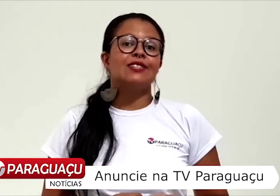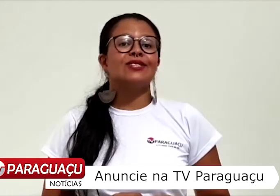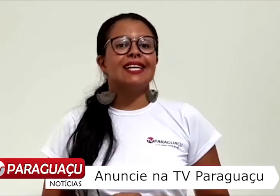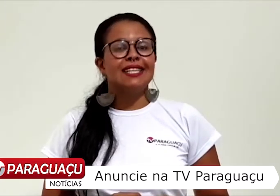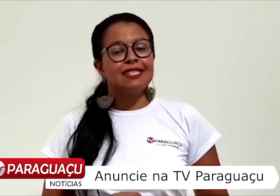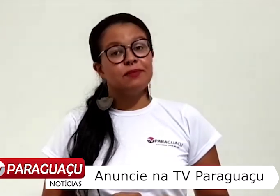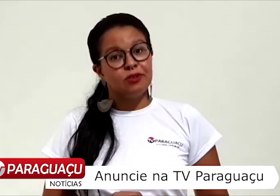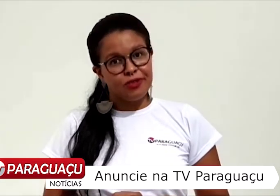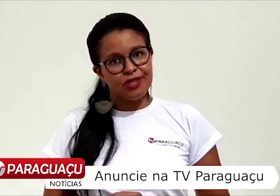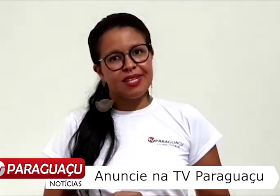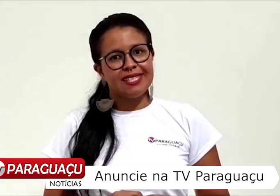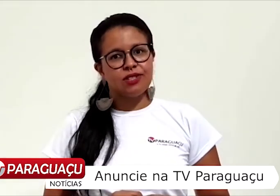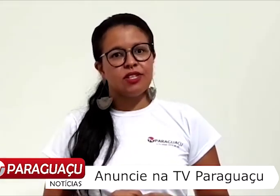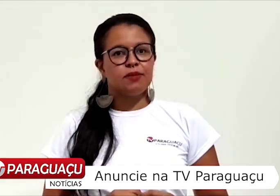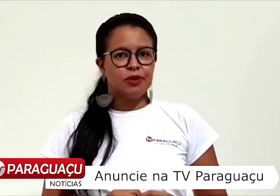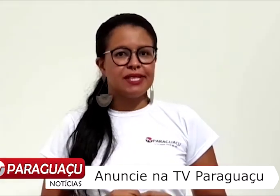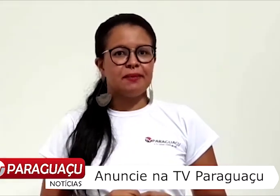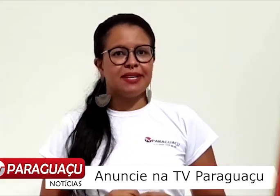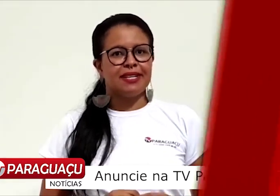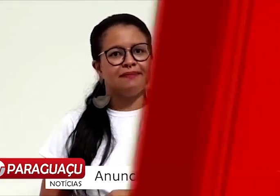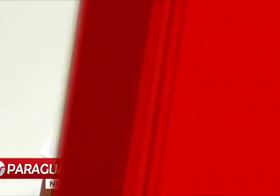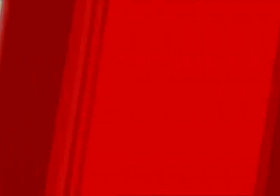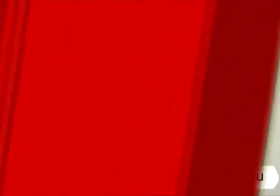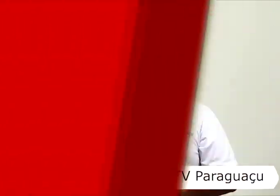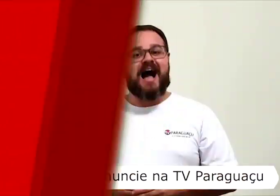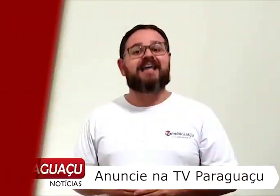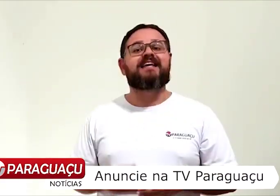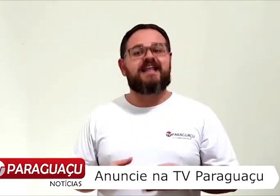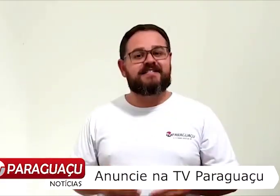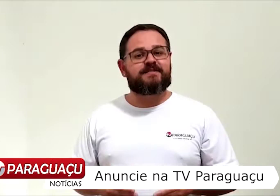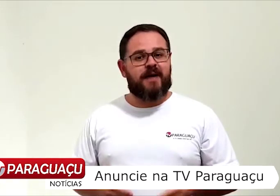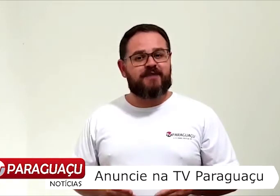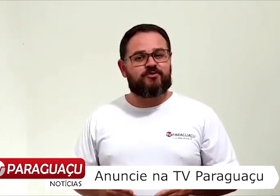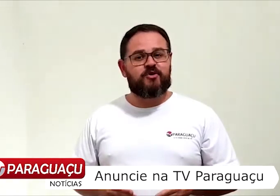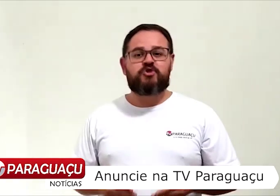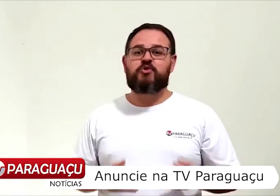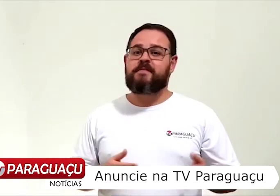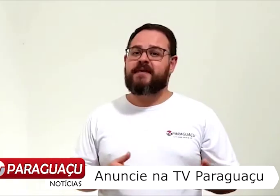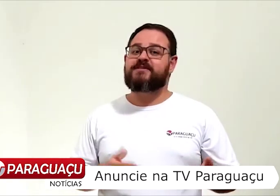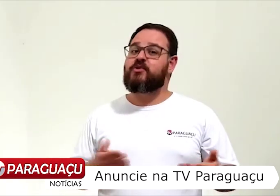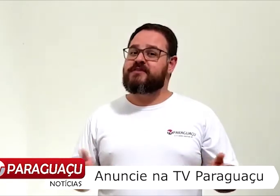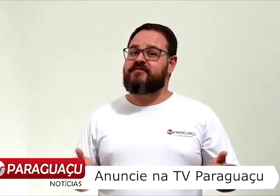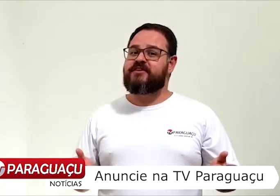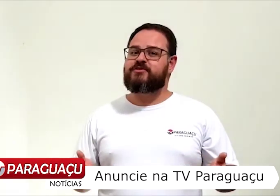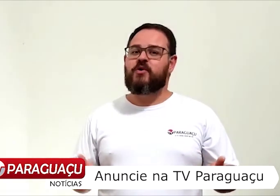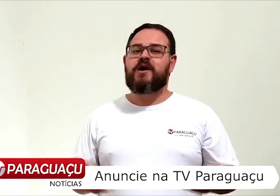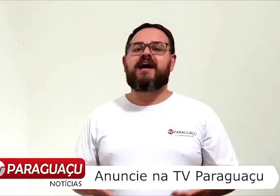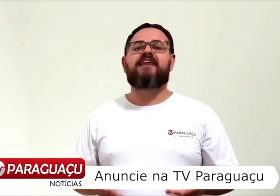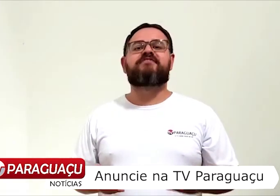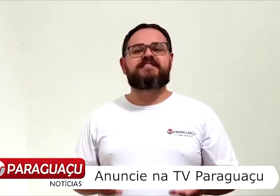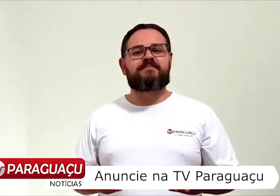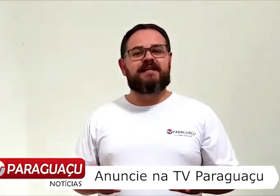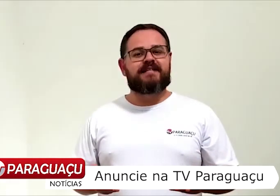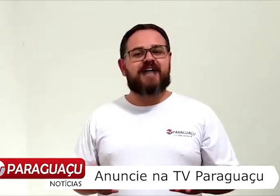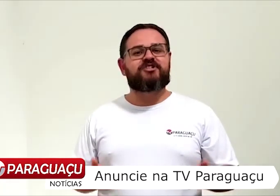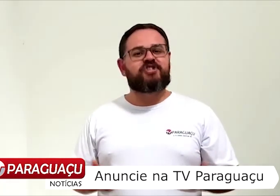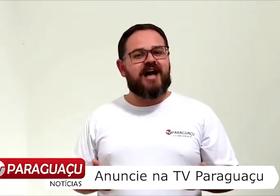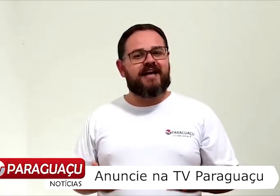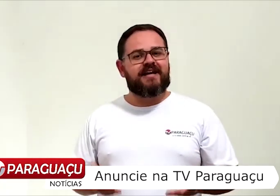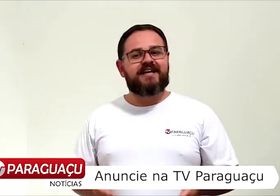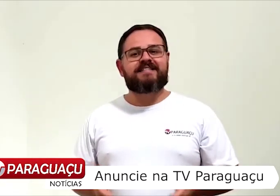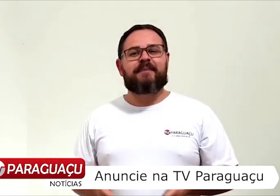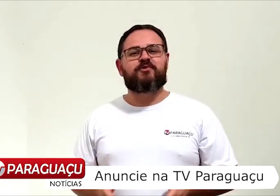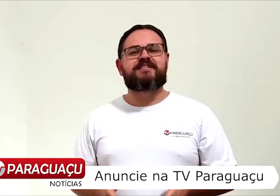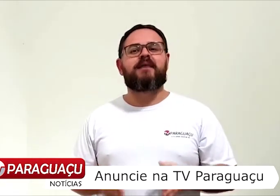média de 200 mil visualizações por semana. Aqui nesse espaço sua empresa ou serviço ganha visibilidade